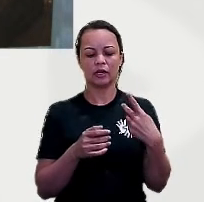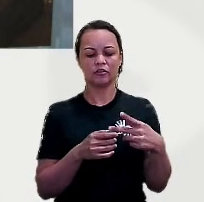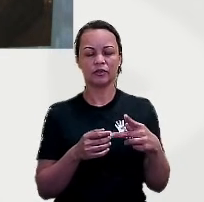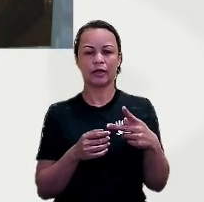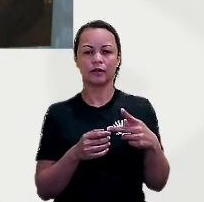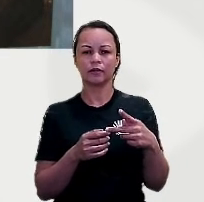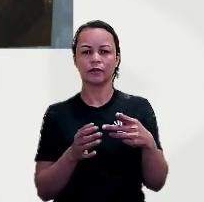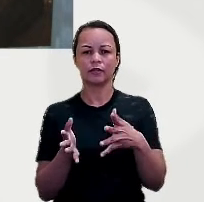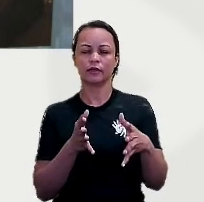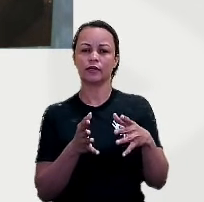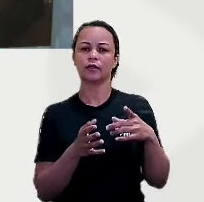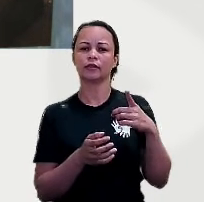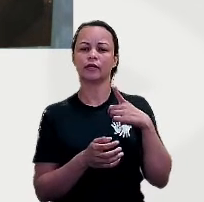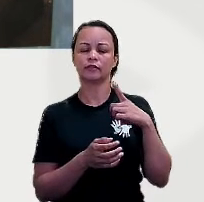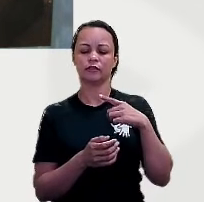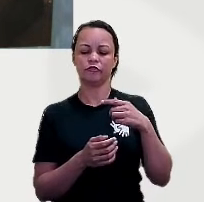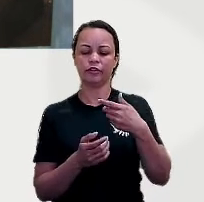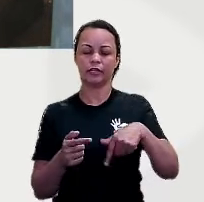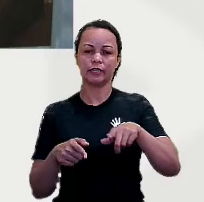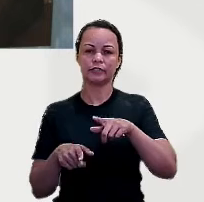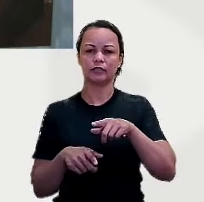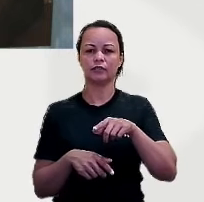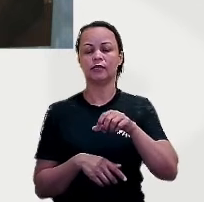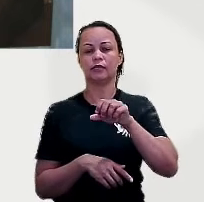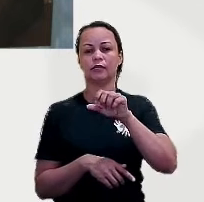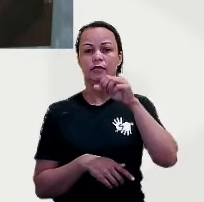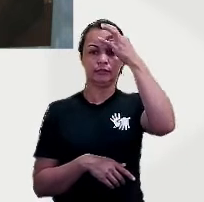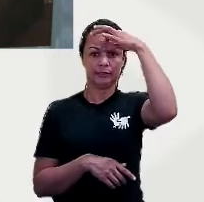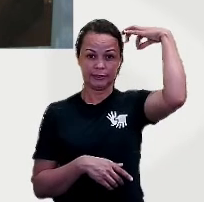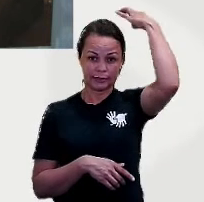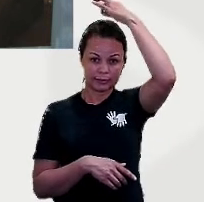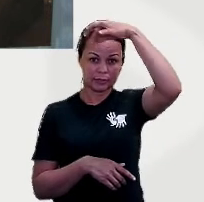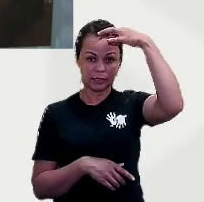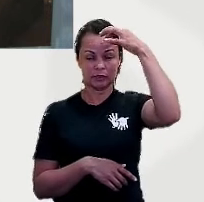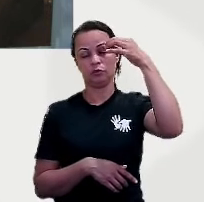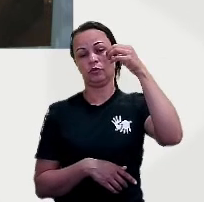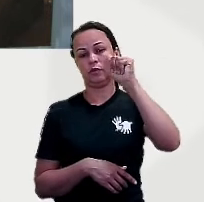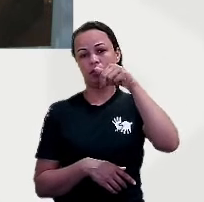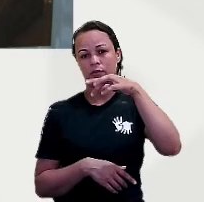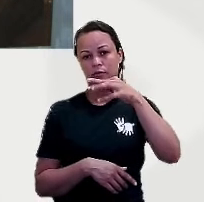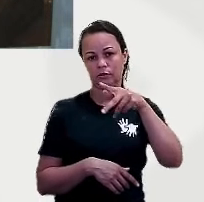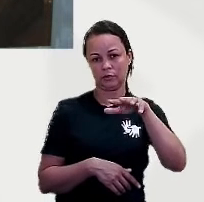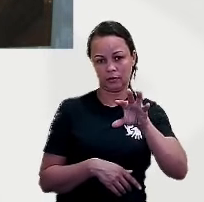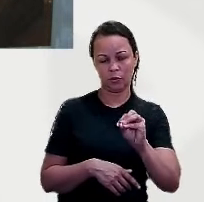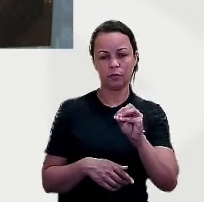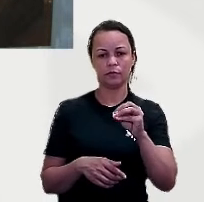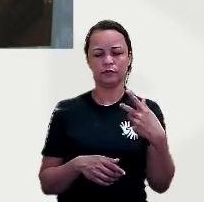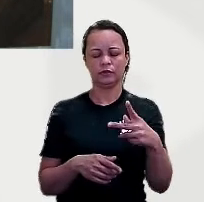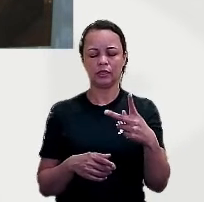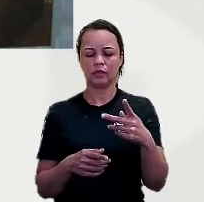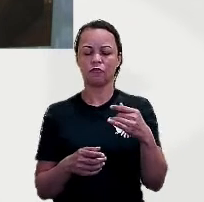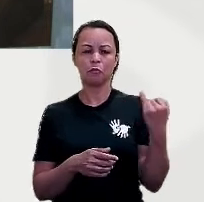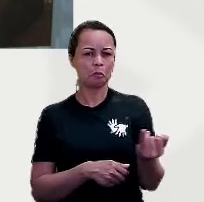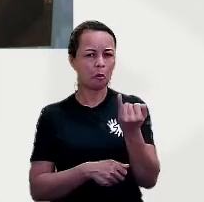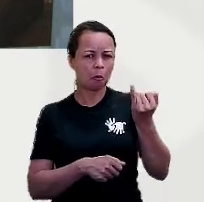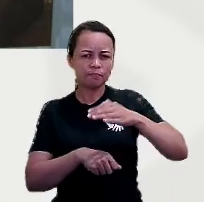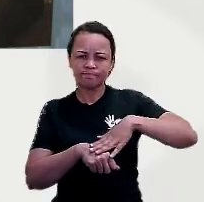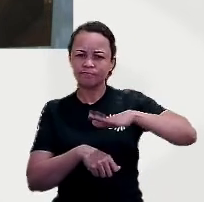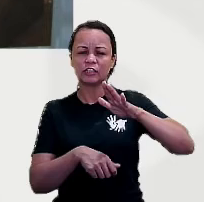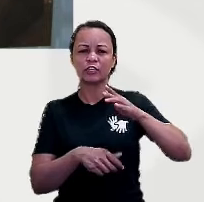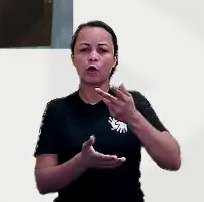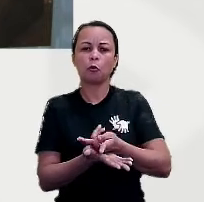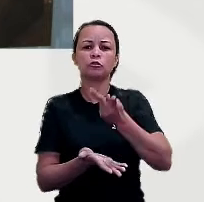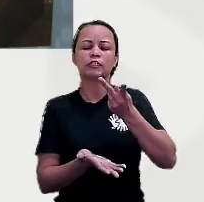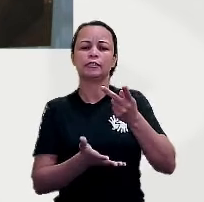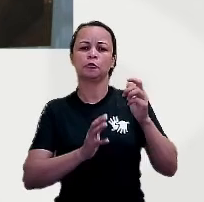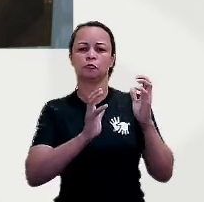dessa freguesia de Santo Antão, e que foi muito importante num episódio que aconteceu em Recife,